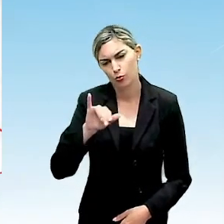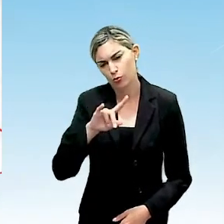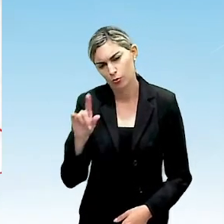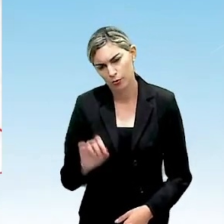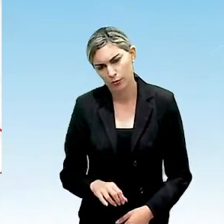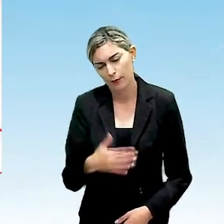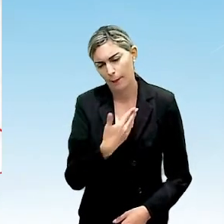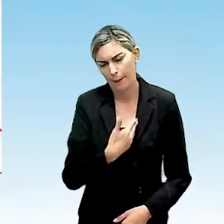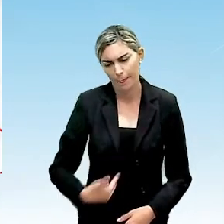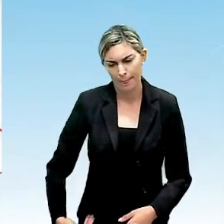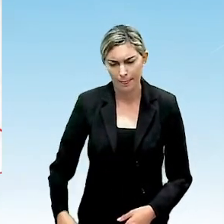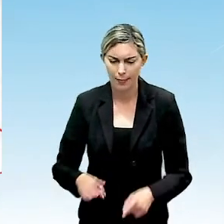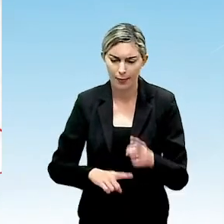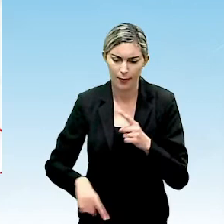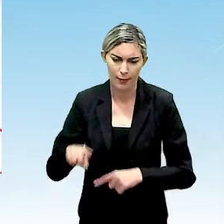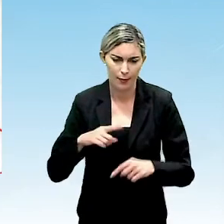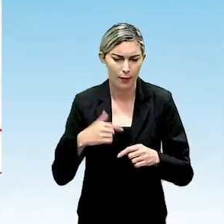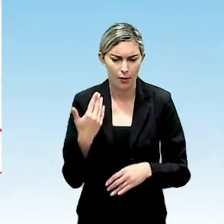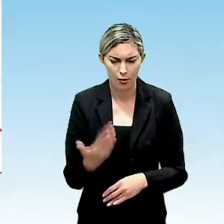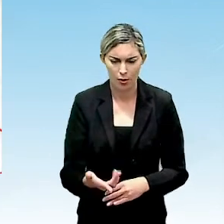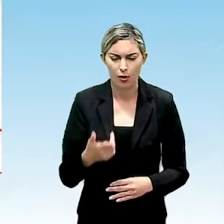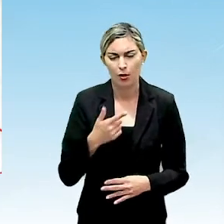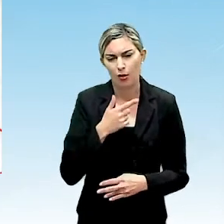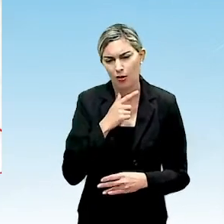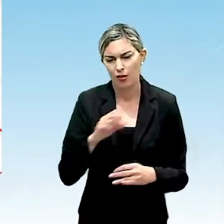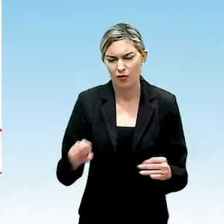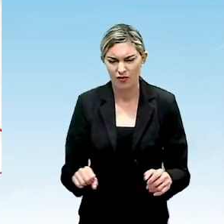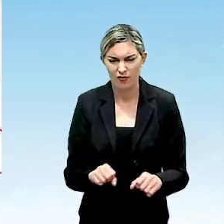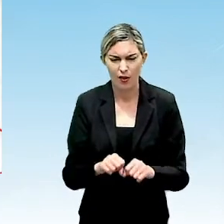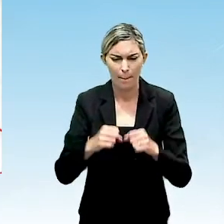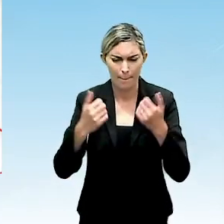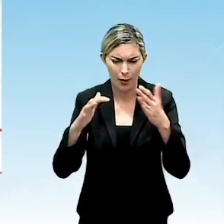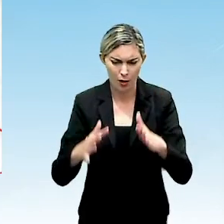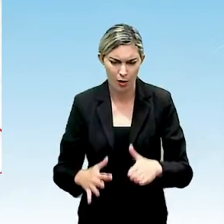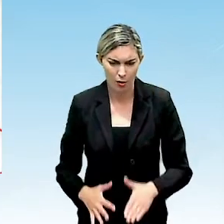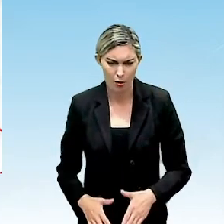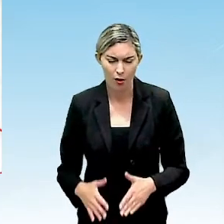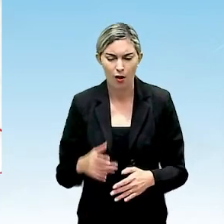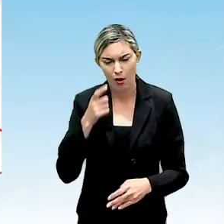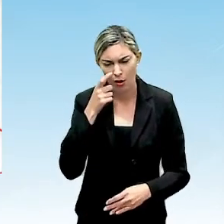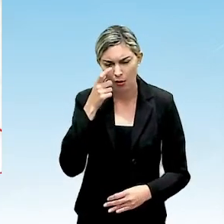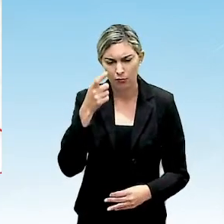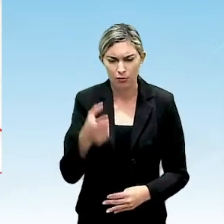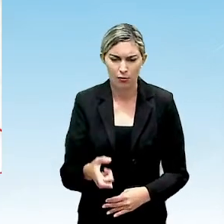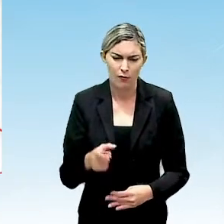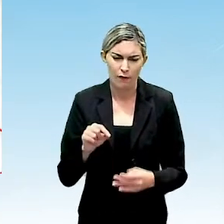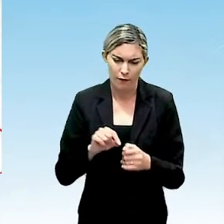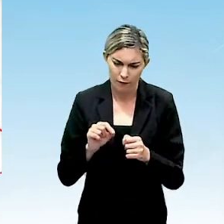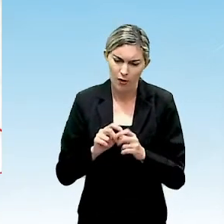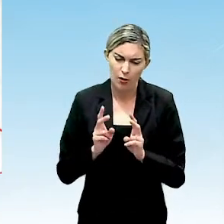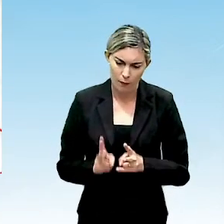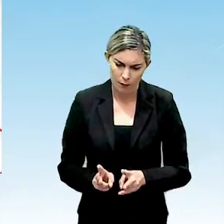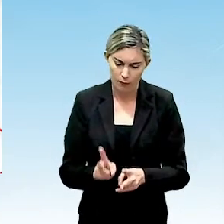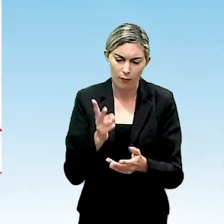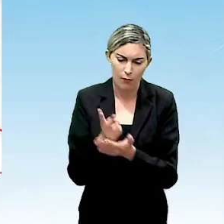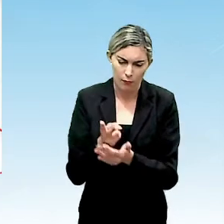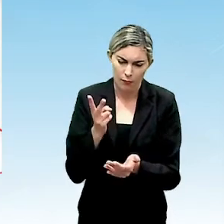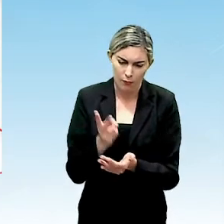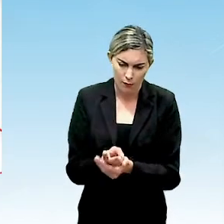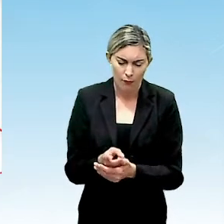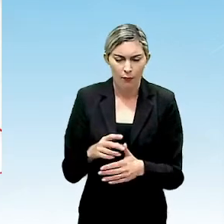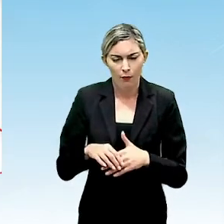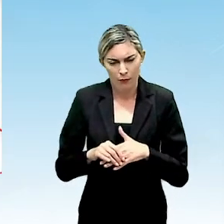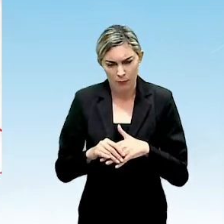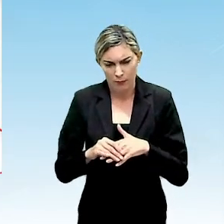Então, o Washington Luiz será o cara que vai quebrar, mesmo numa intenção de fazer a manutenção e permanecer com